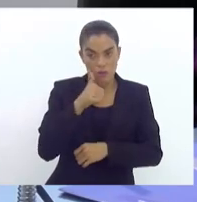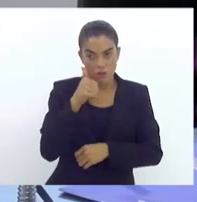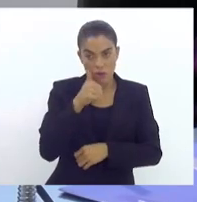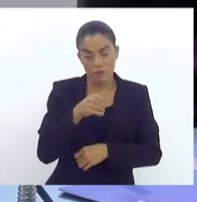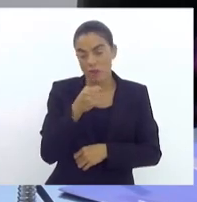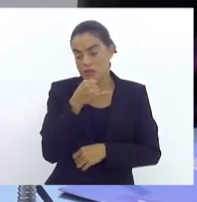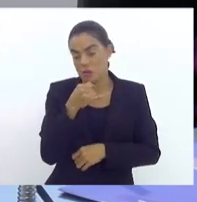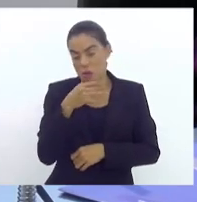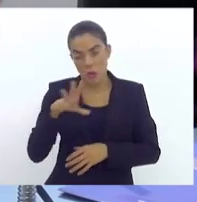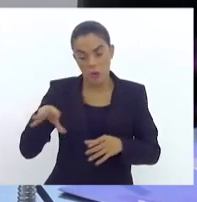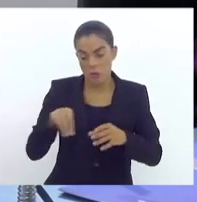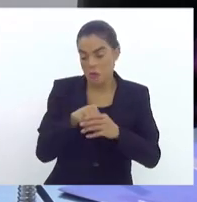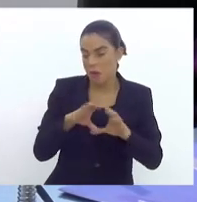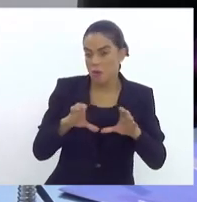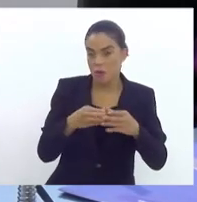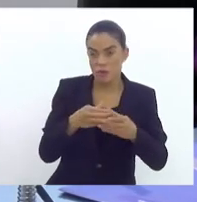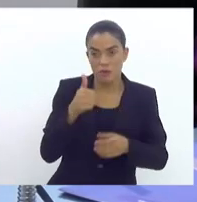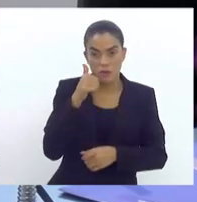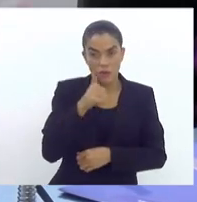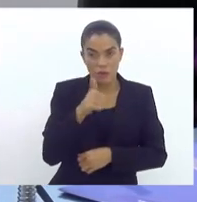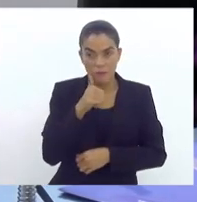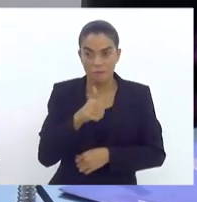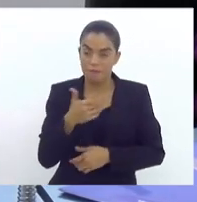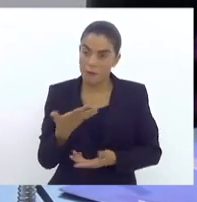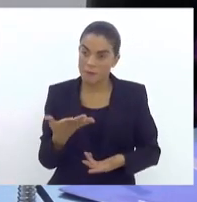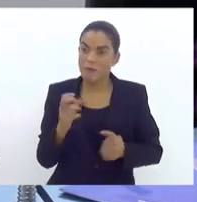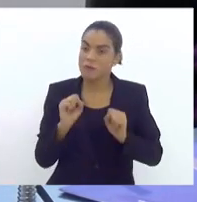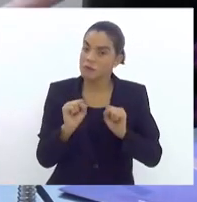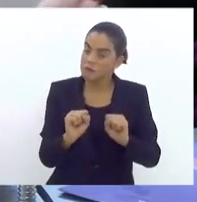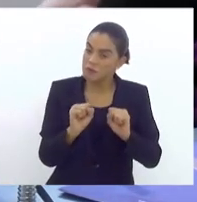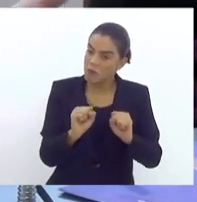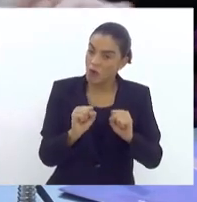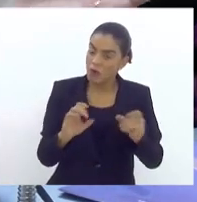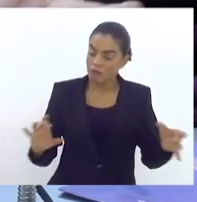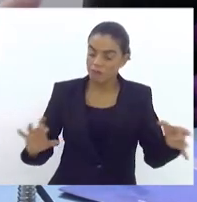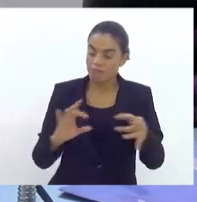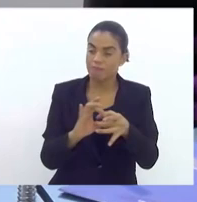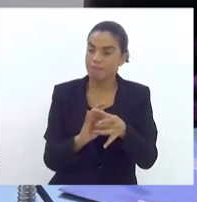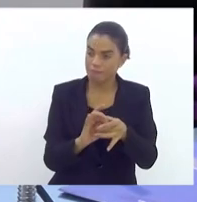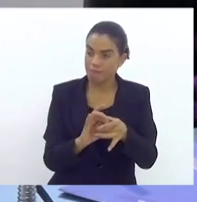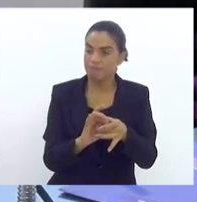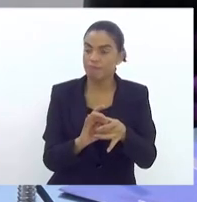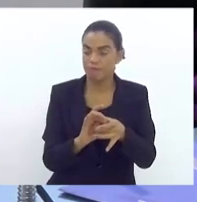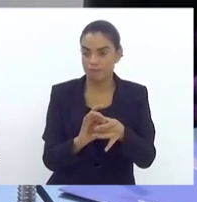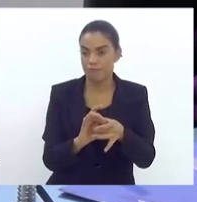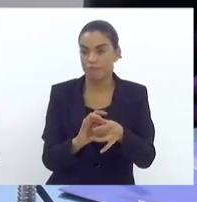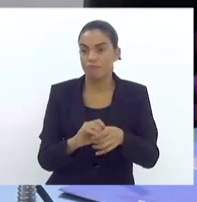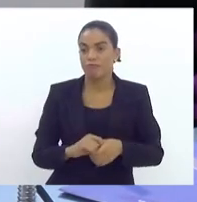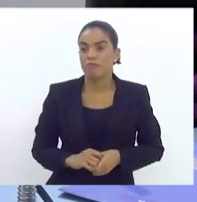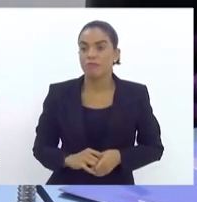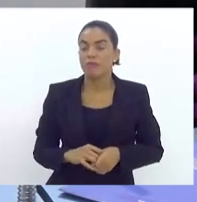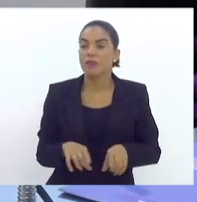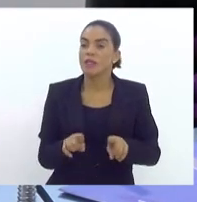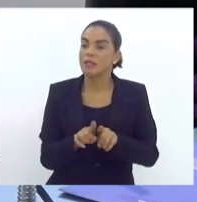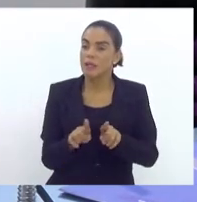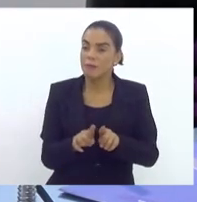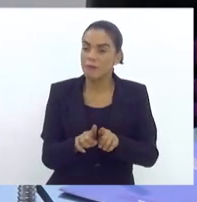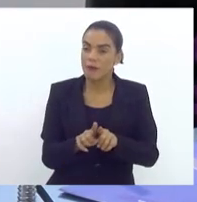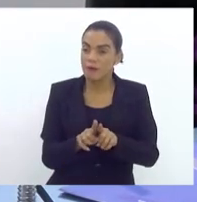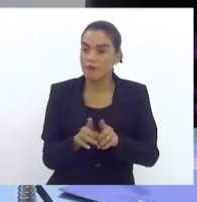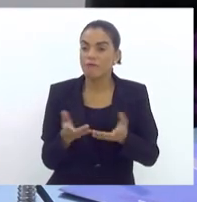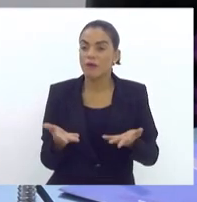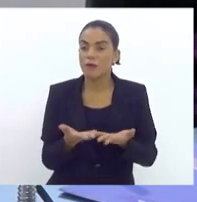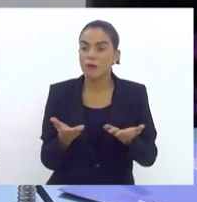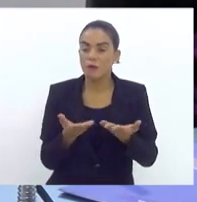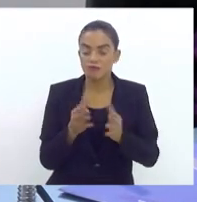meu caso que não tá na comissão da mulher você não quer dizer que a gente não possa ter uma unidade dessas parlamentares e Vamos cuidar